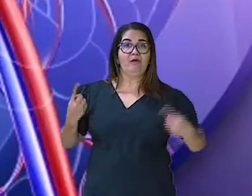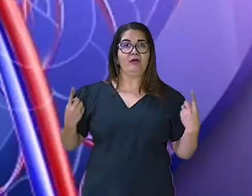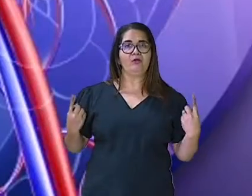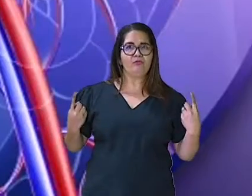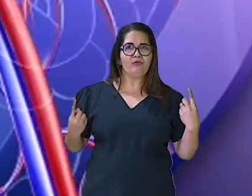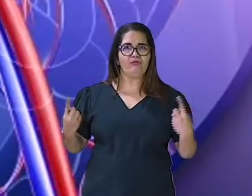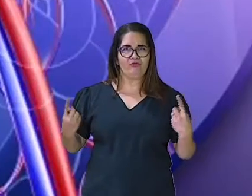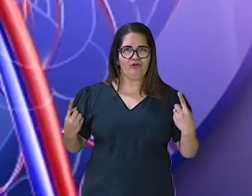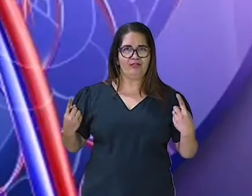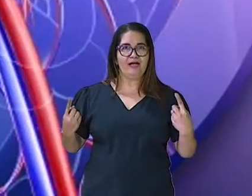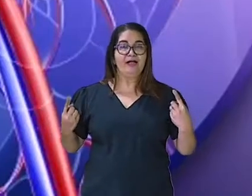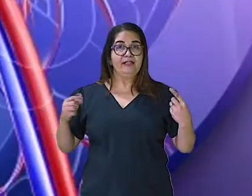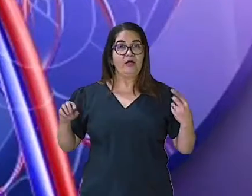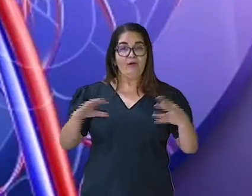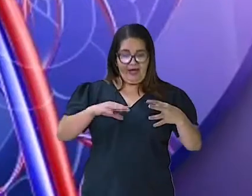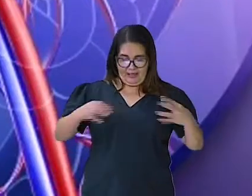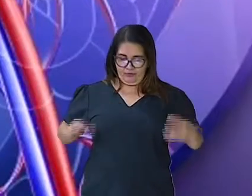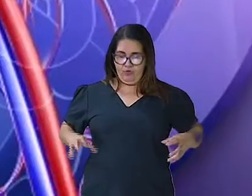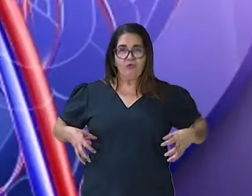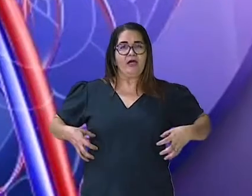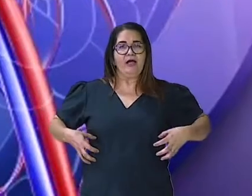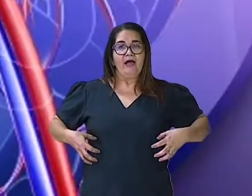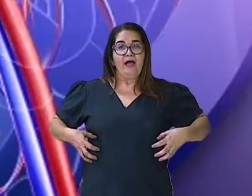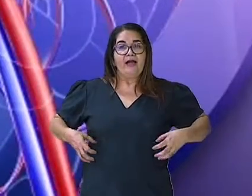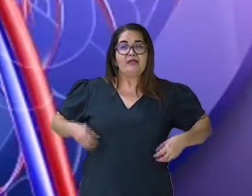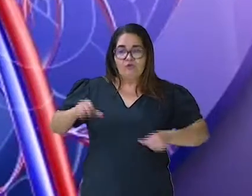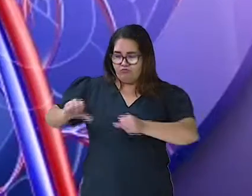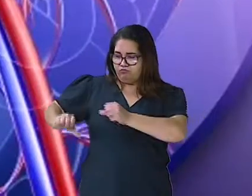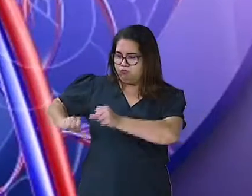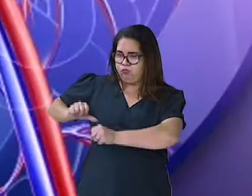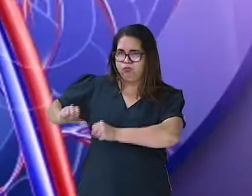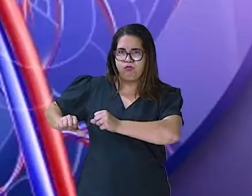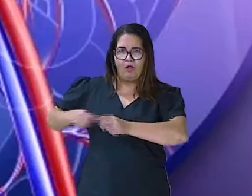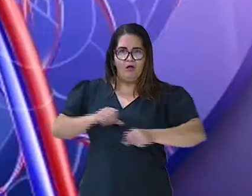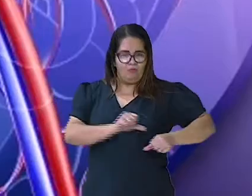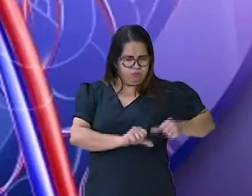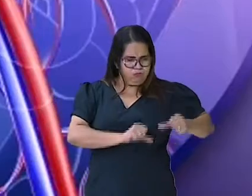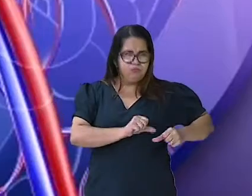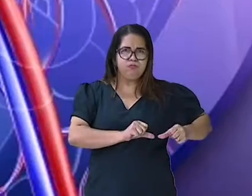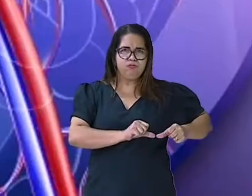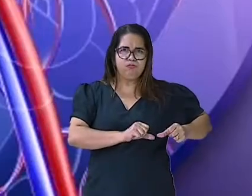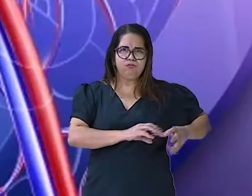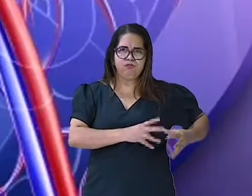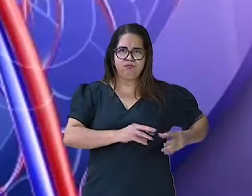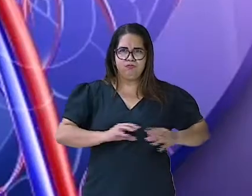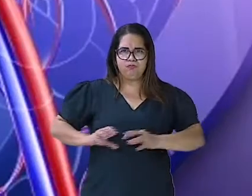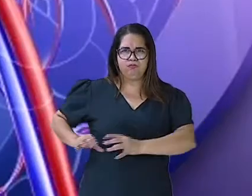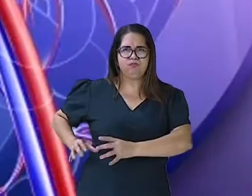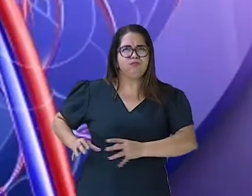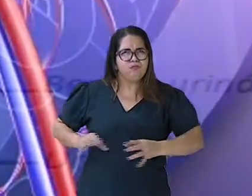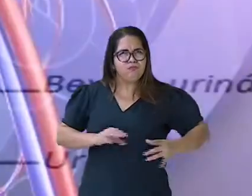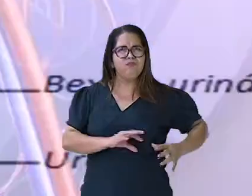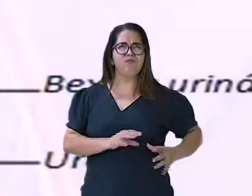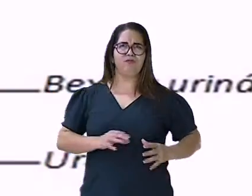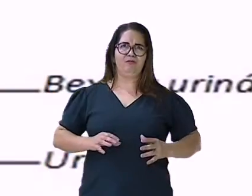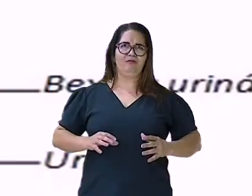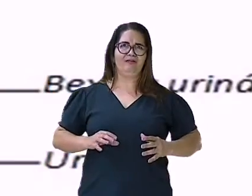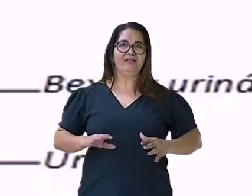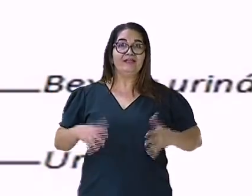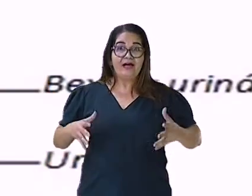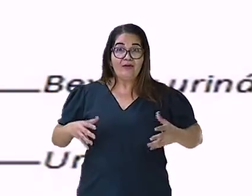e desembocam nos néfrons, que são as unidades dos órgãos. E aí?